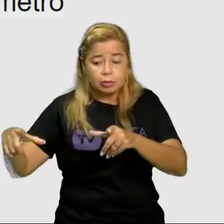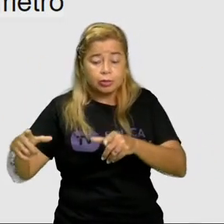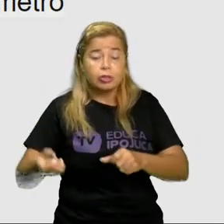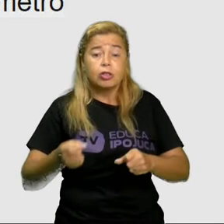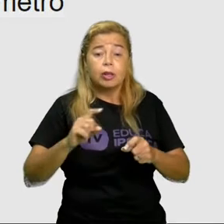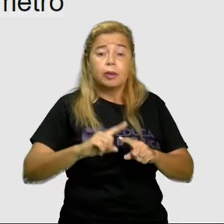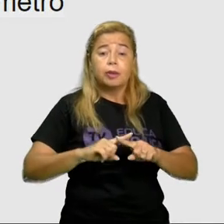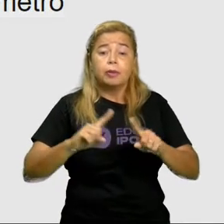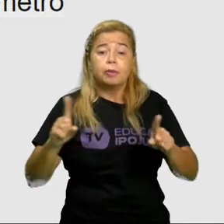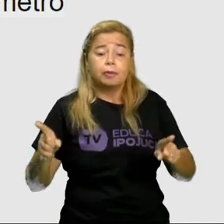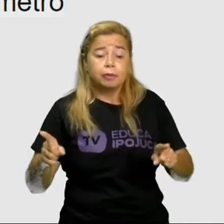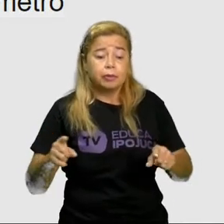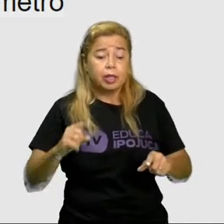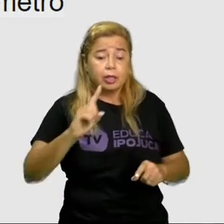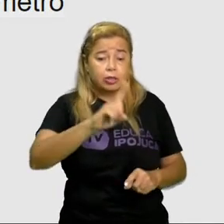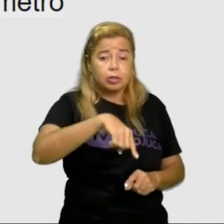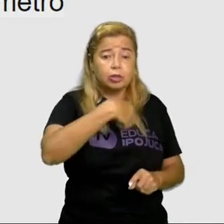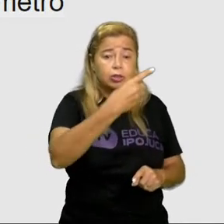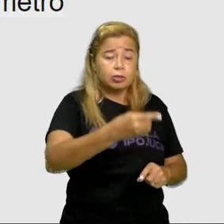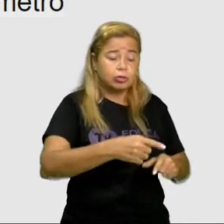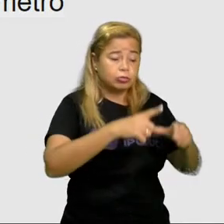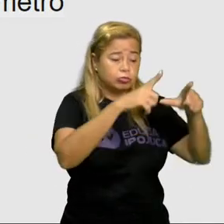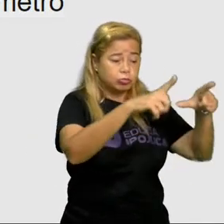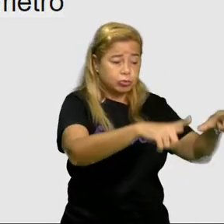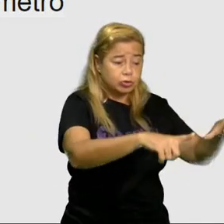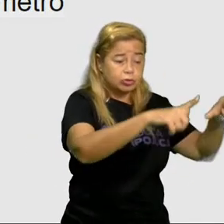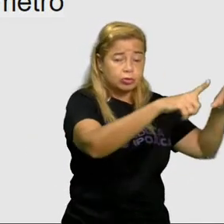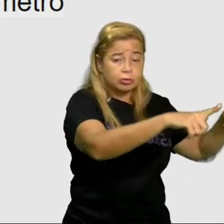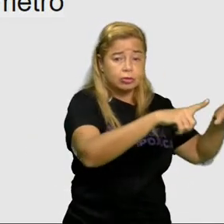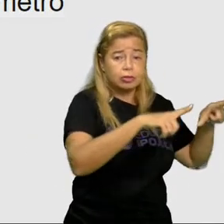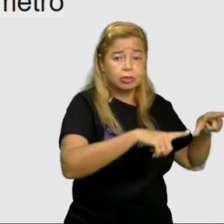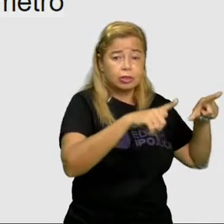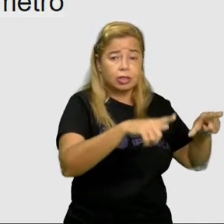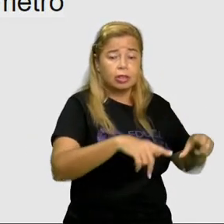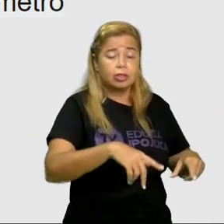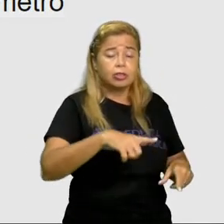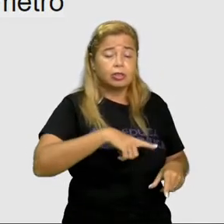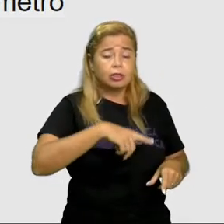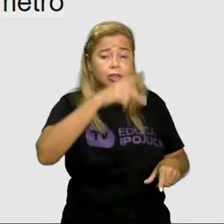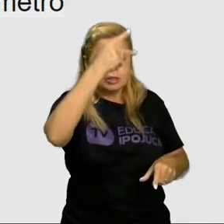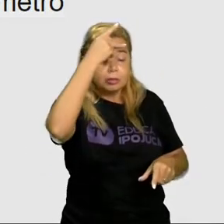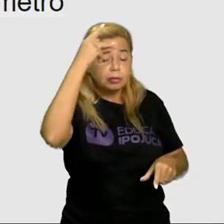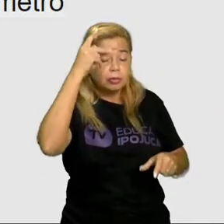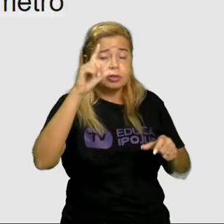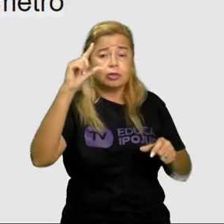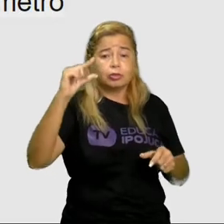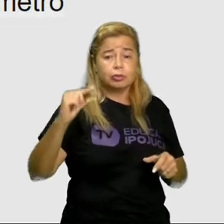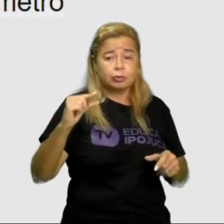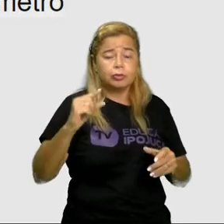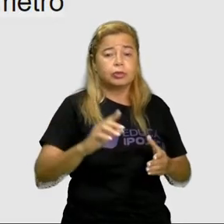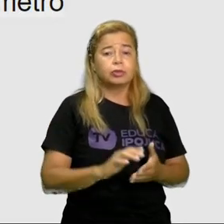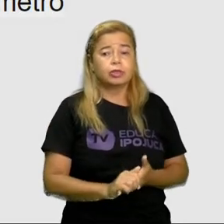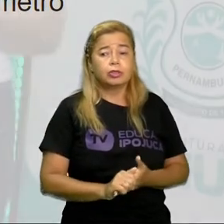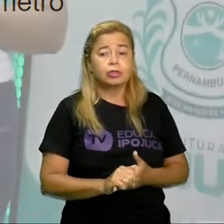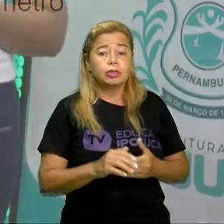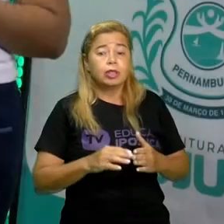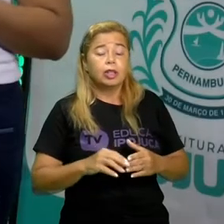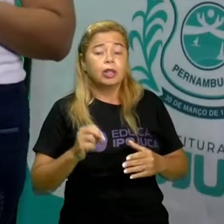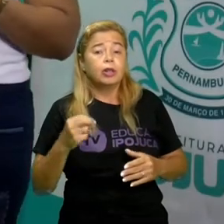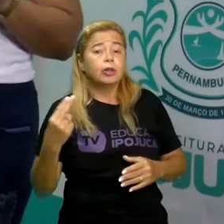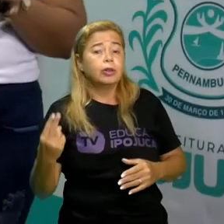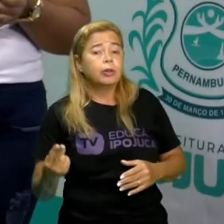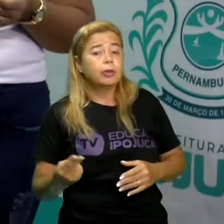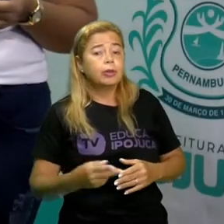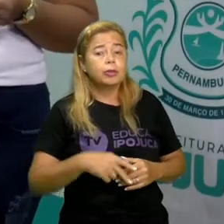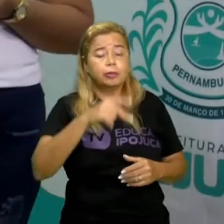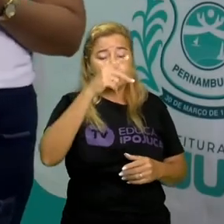outras áreas ela não se espalharem. E ela pode ser populosa quando ela se espalha por todos os lugares. Então,